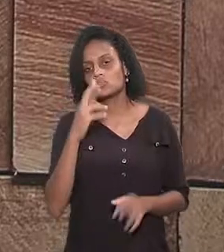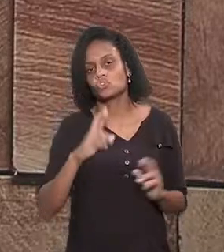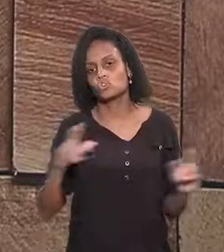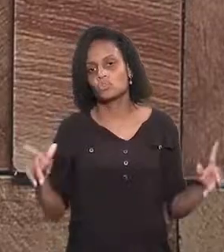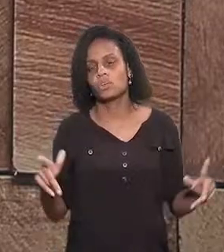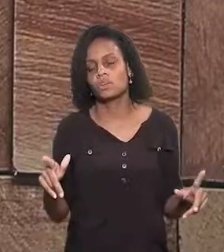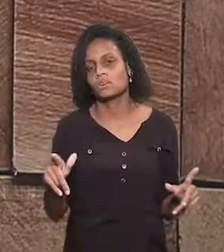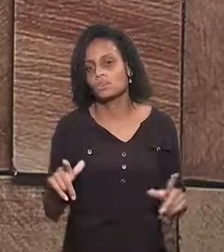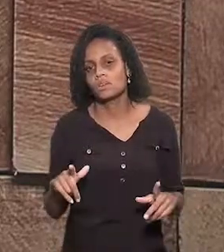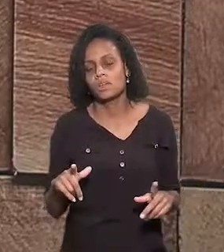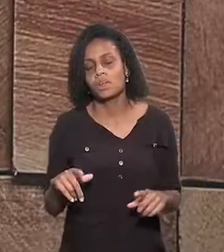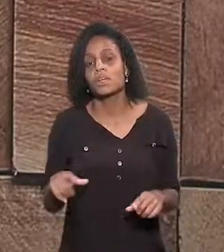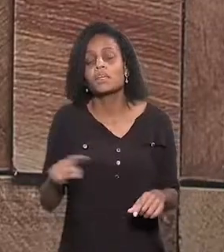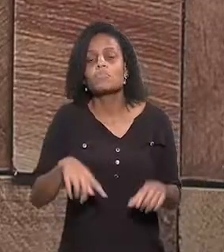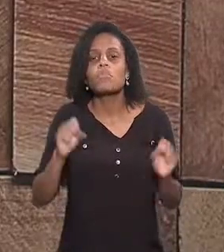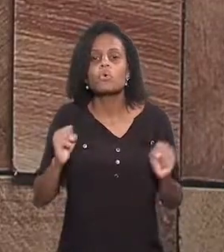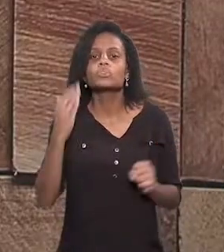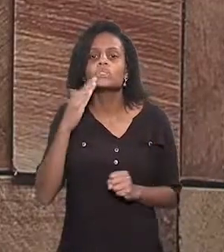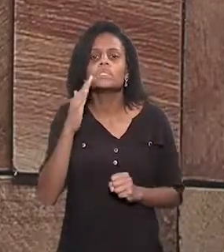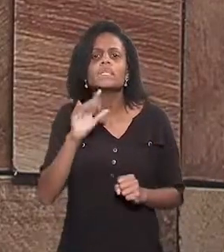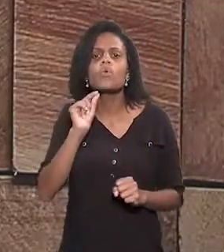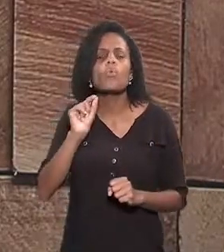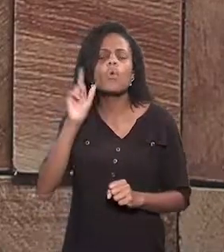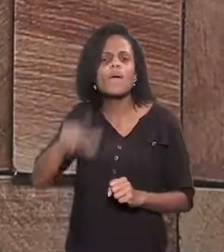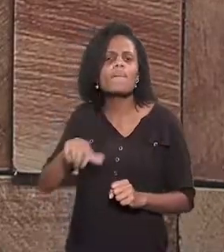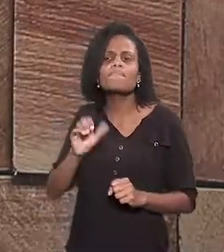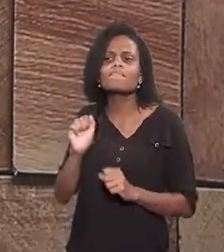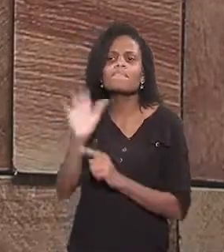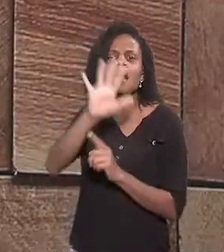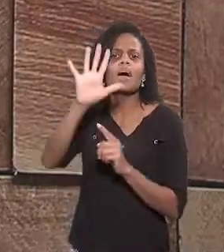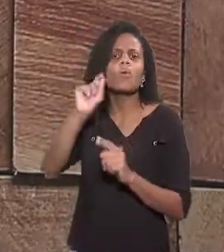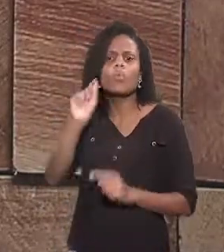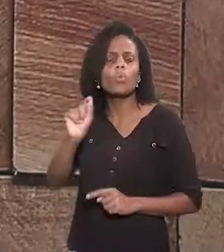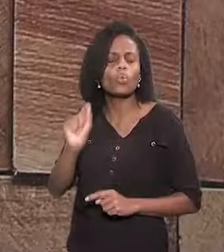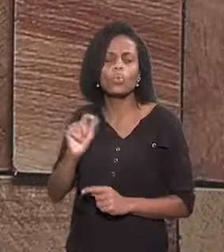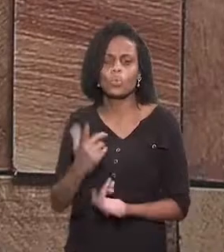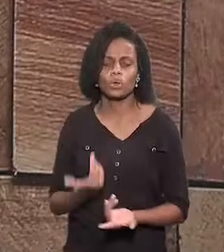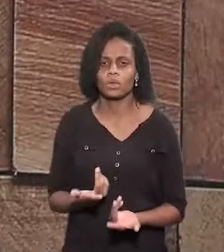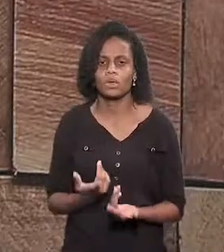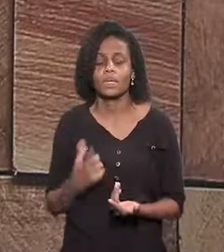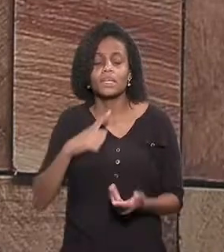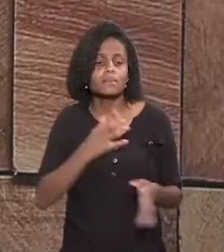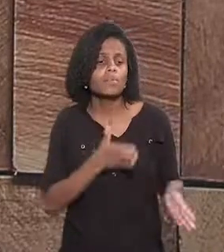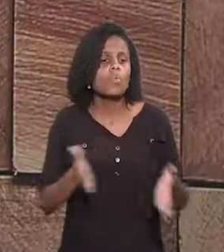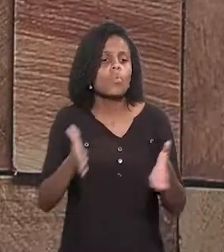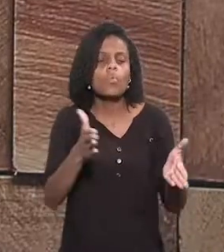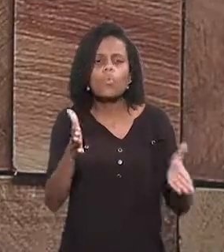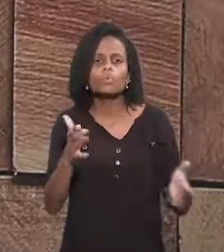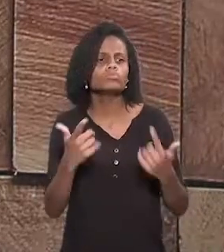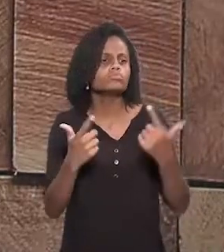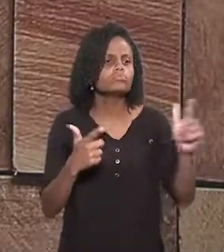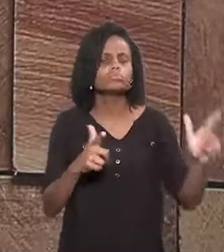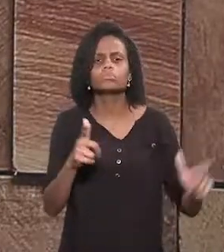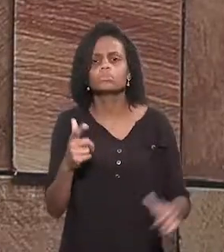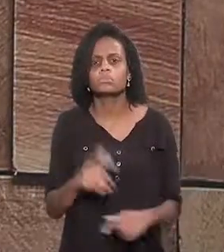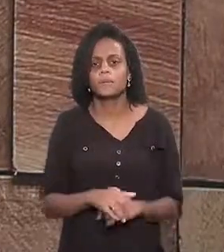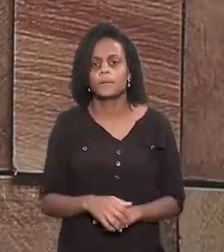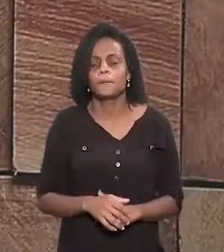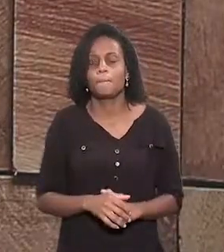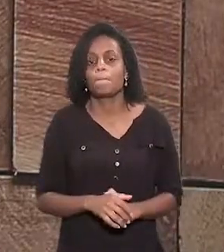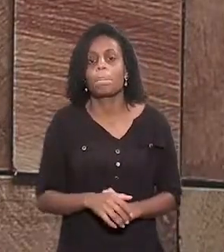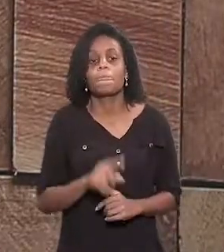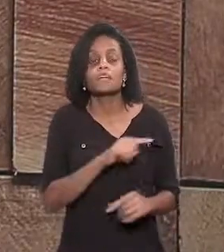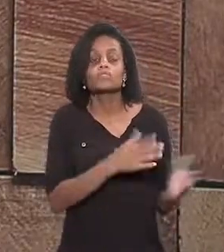né, possam entender de verdade o que é a favela, né, que você tem outros caminhos para seguir. Então